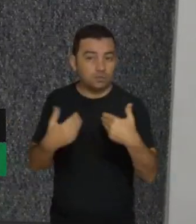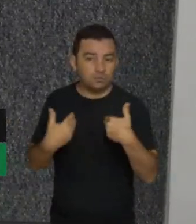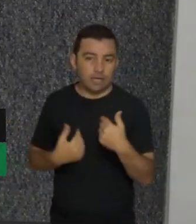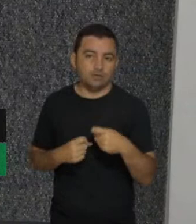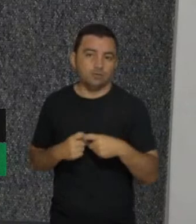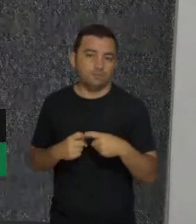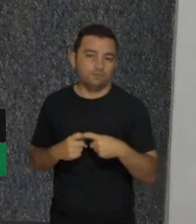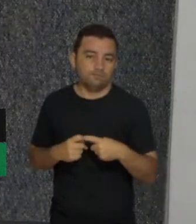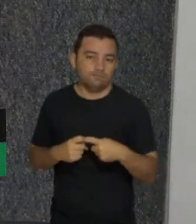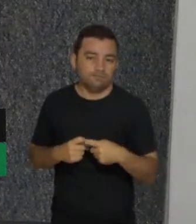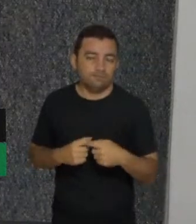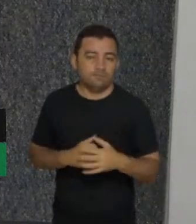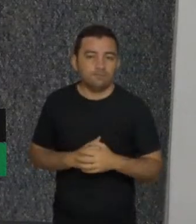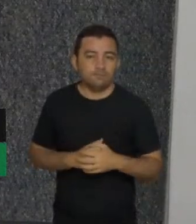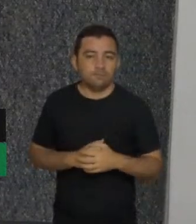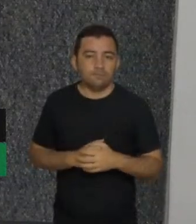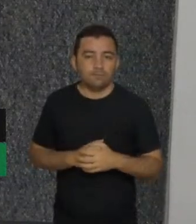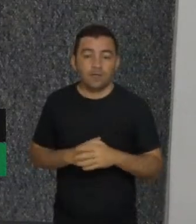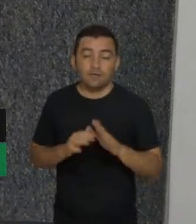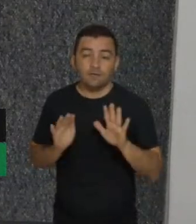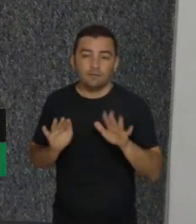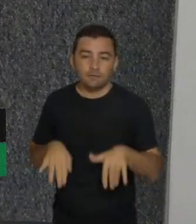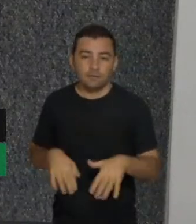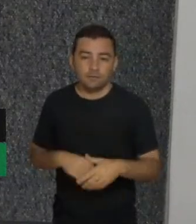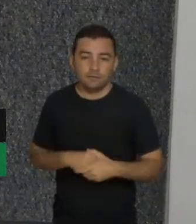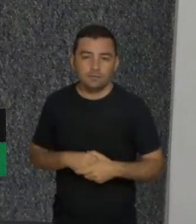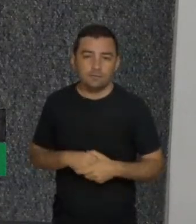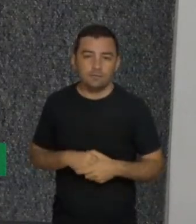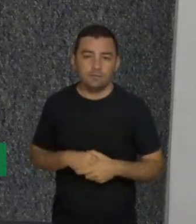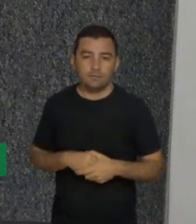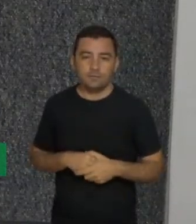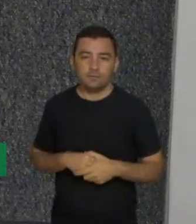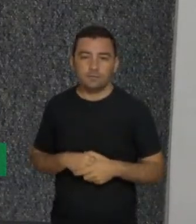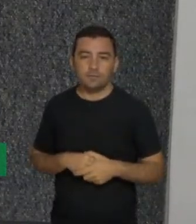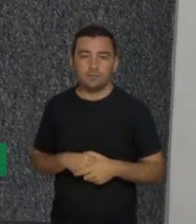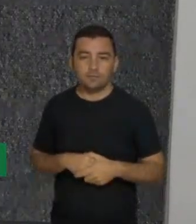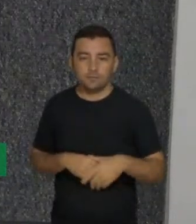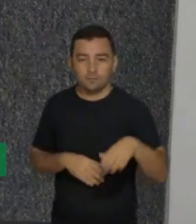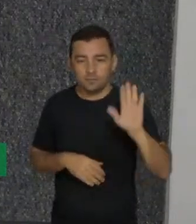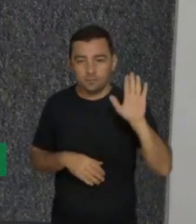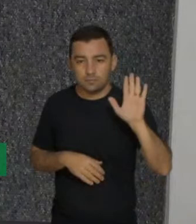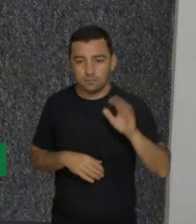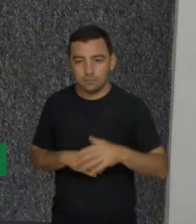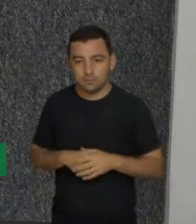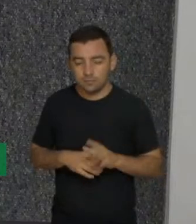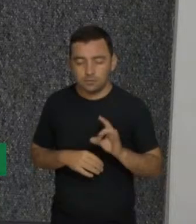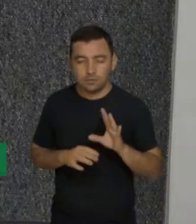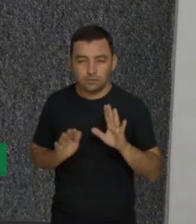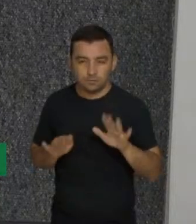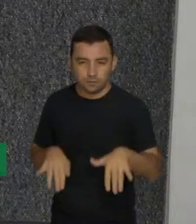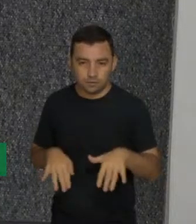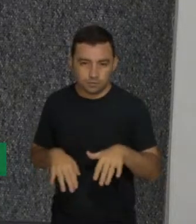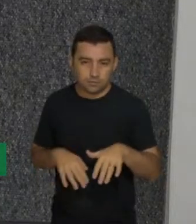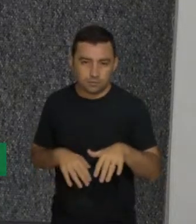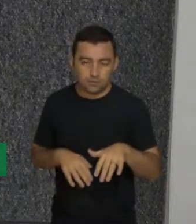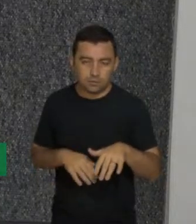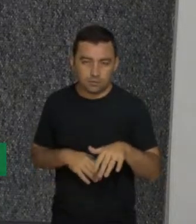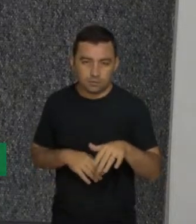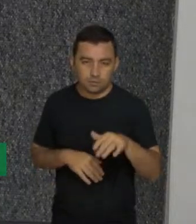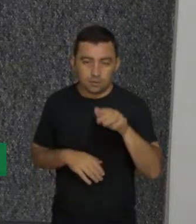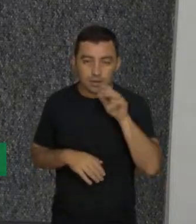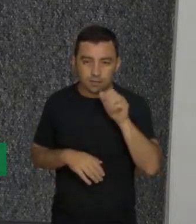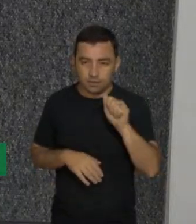então Eh finalizando Presidente finalizando só um instantinho Deputado Camilo